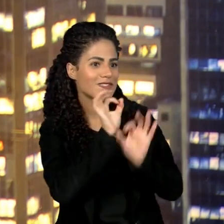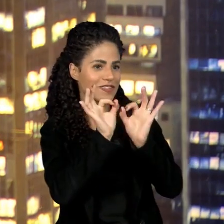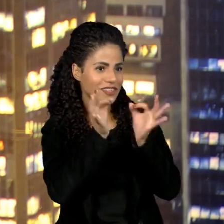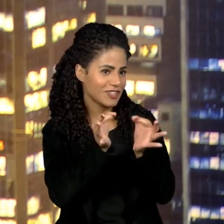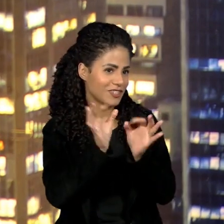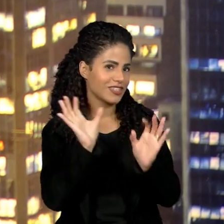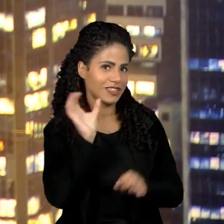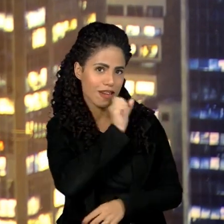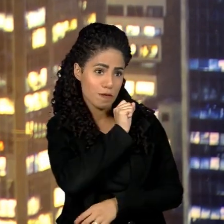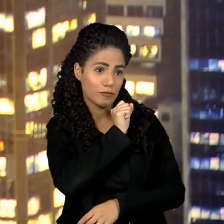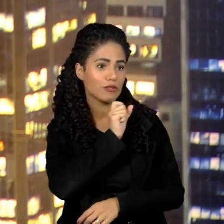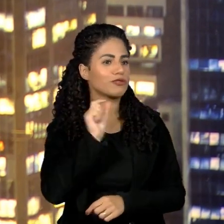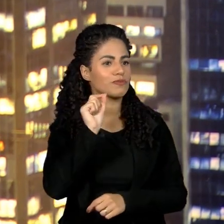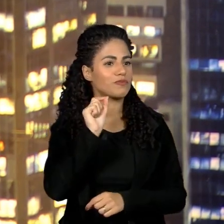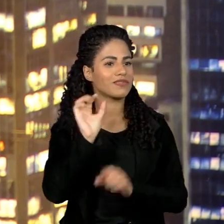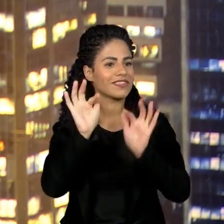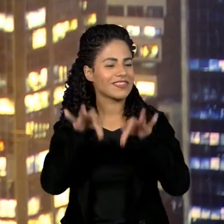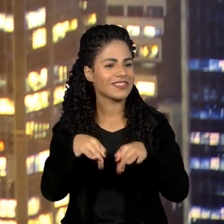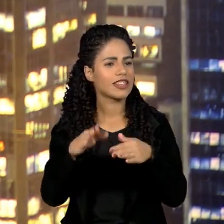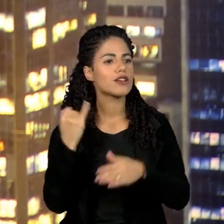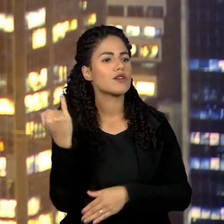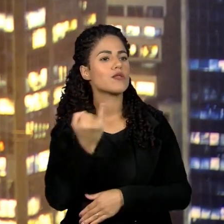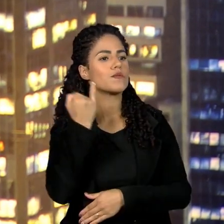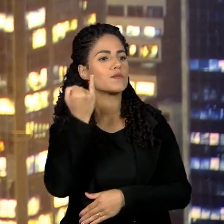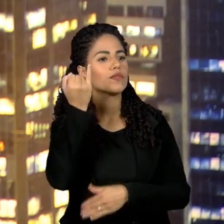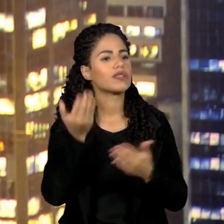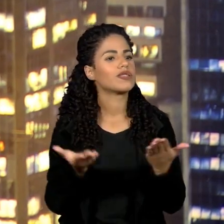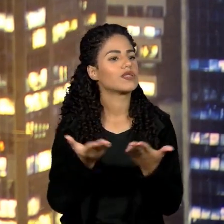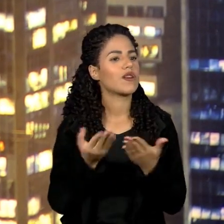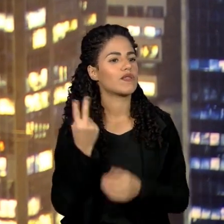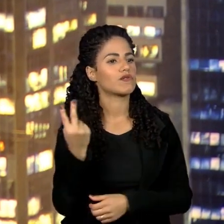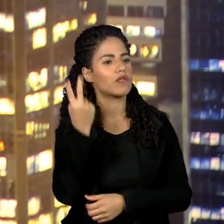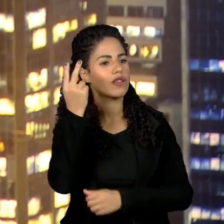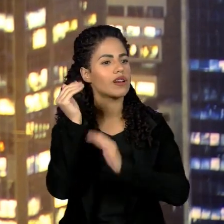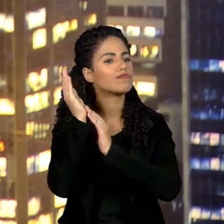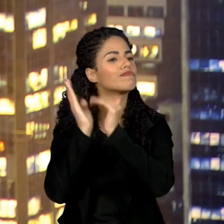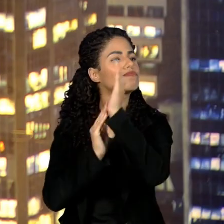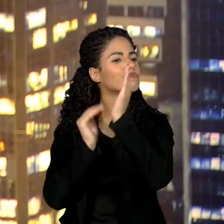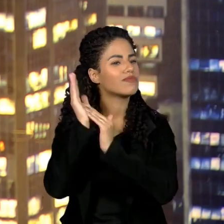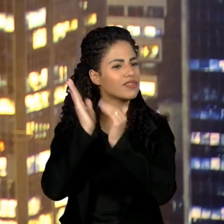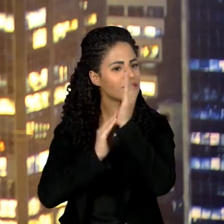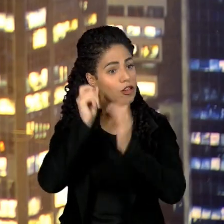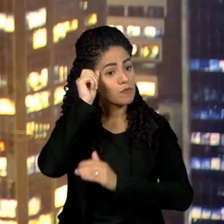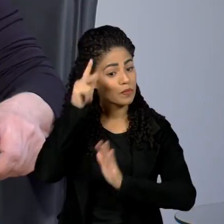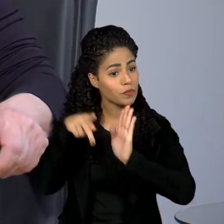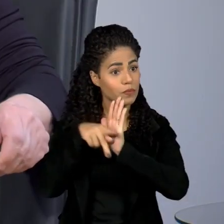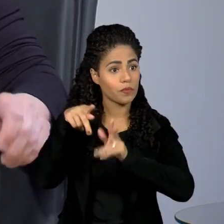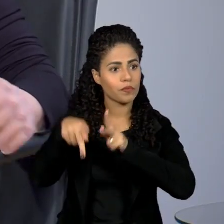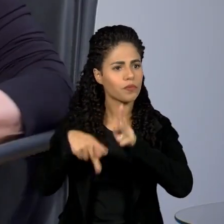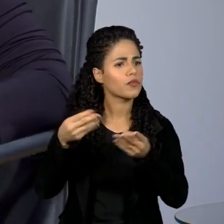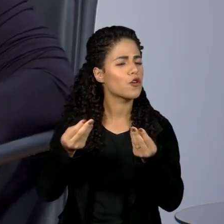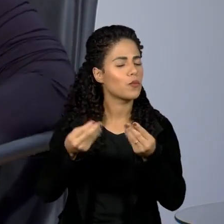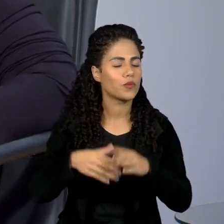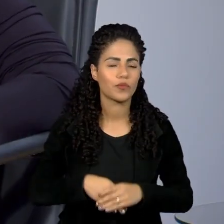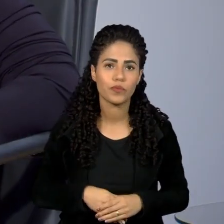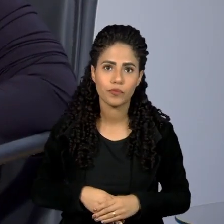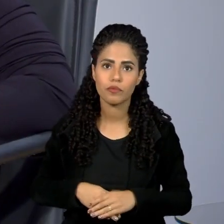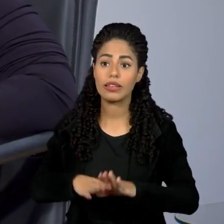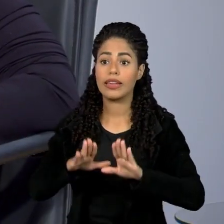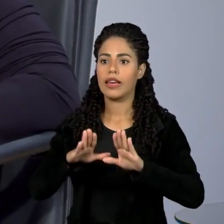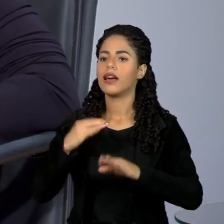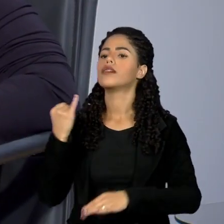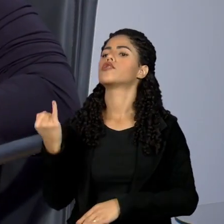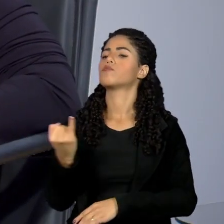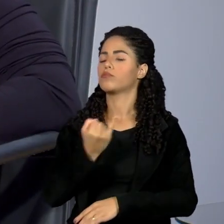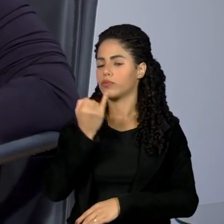última palavrinha final sobre a importância de valorizar essa cultura popular, professora. Olha, eu acho muito